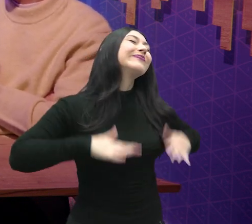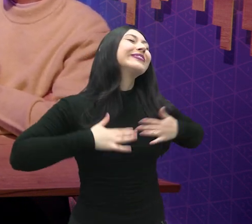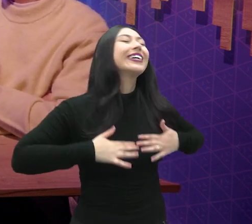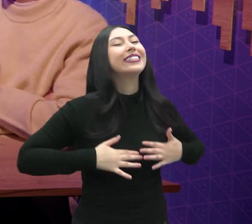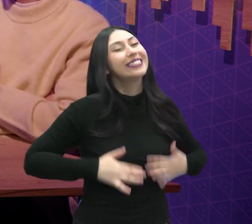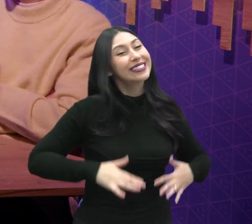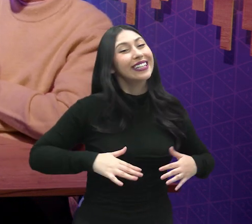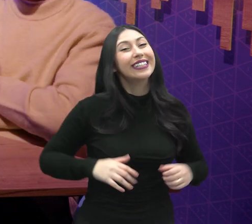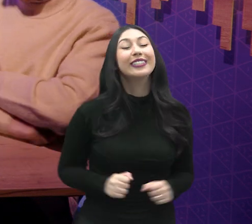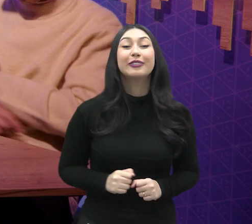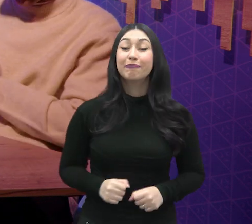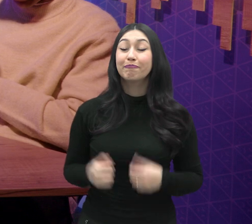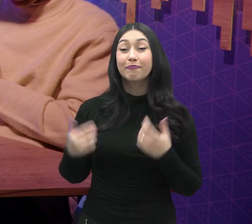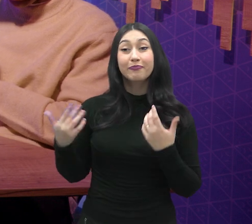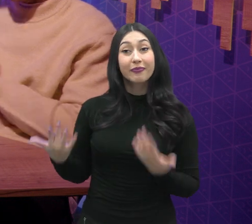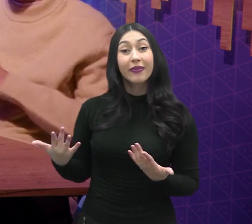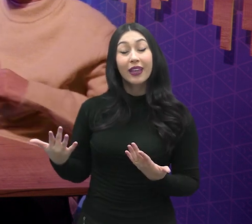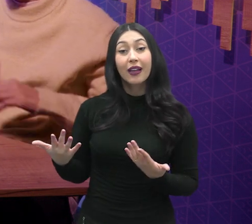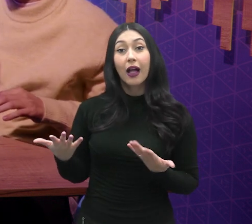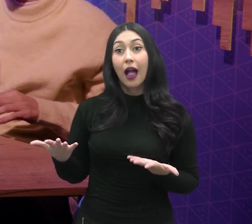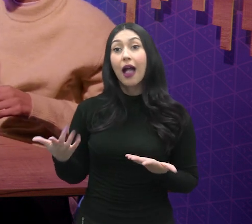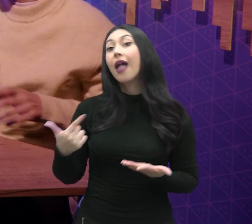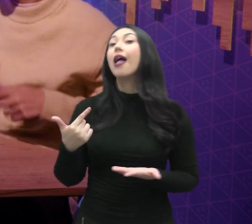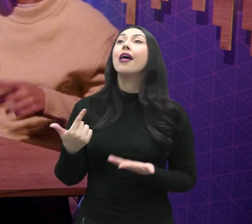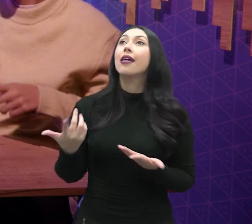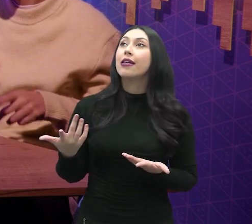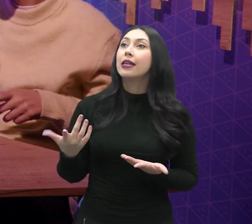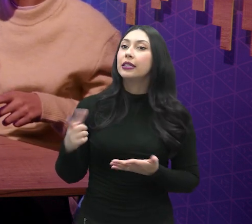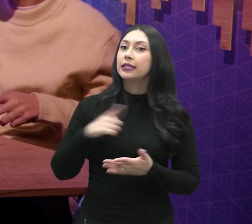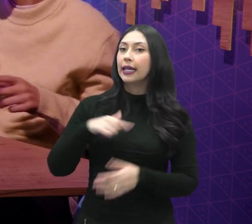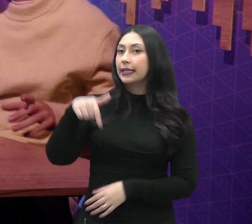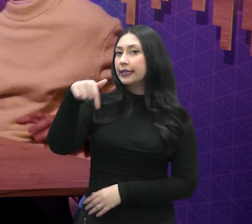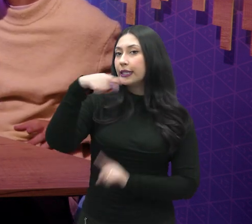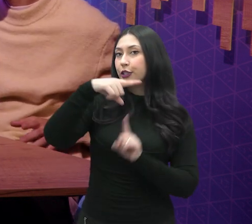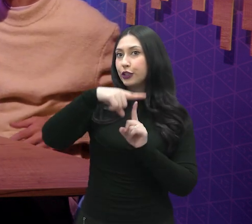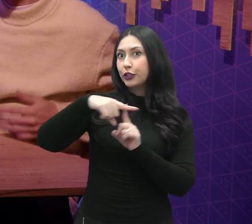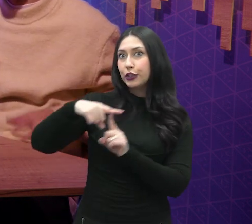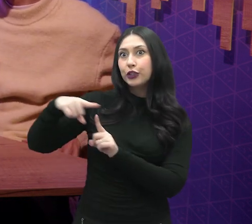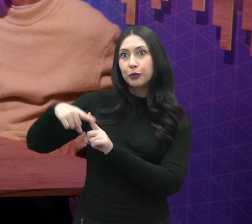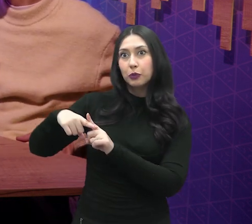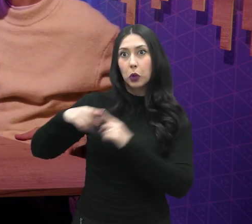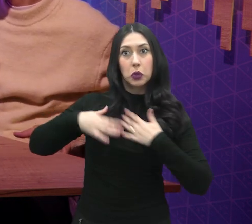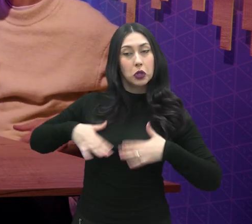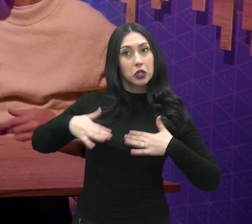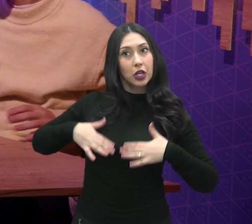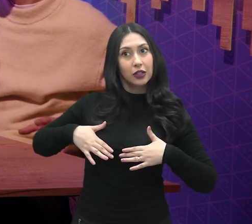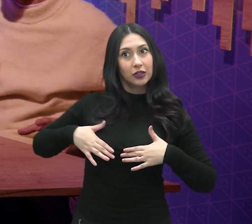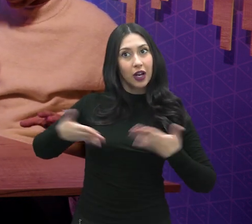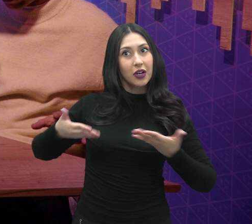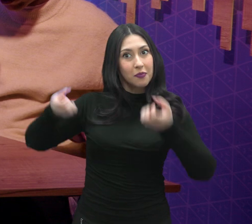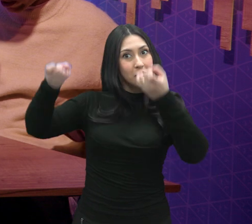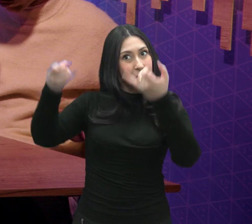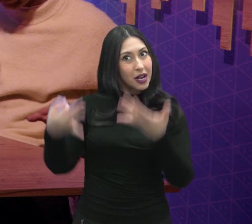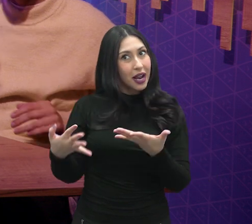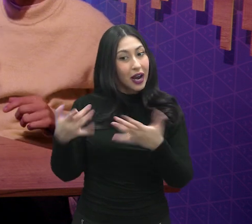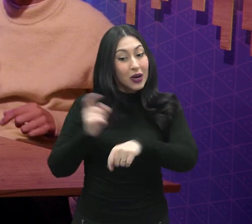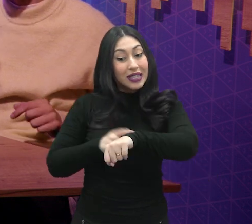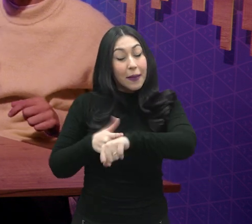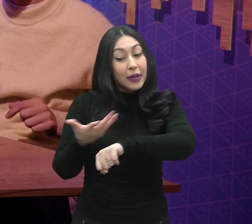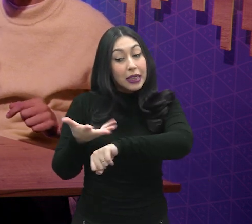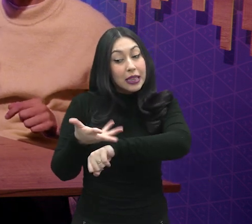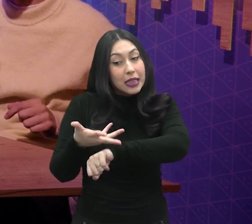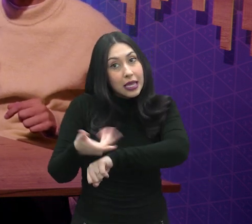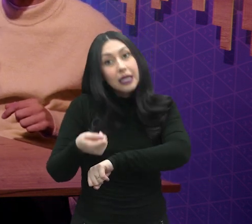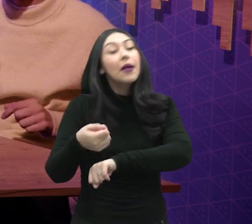com vocês. Tami, a gente tem eu falei que a gente tinha 7 tipos de descanso. Vamos falar para as pessoas? A gente tá com um tempinho um